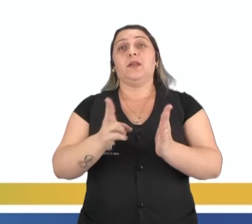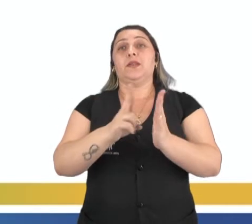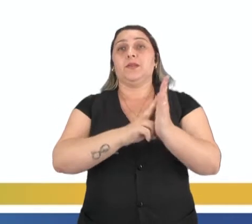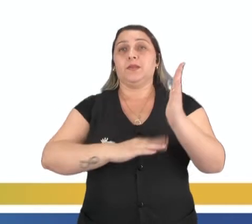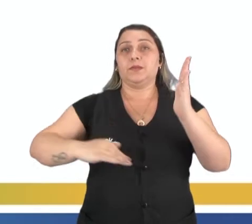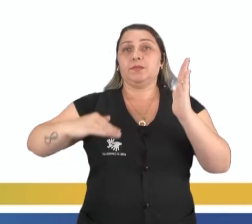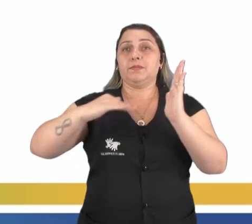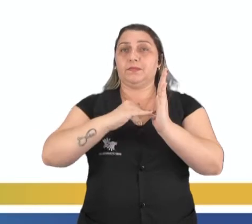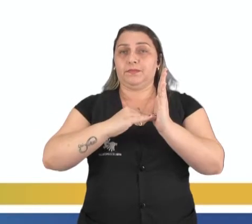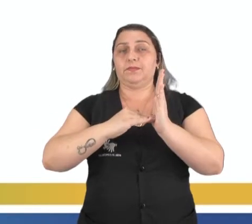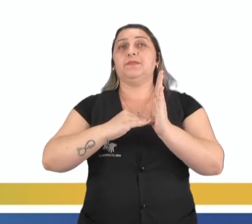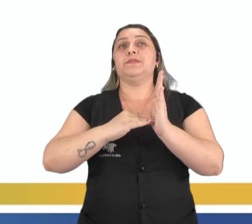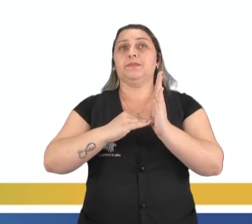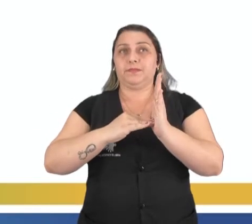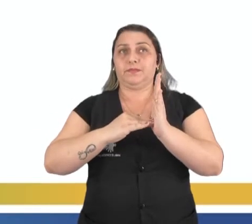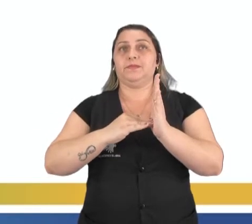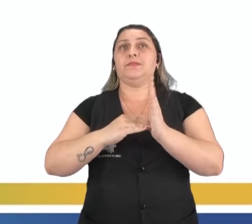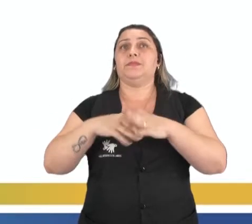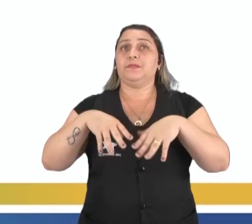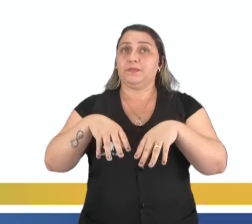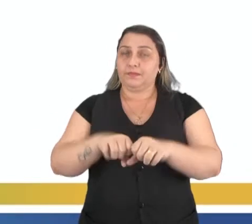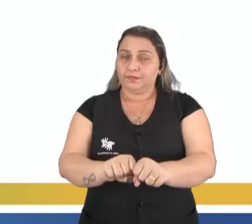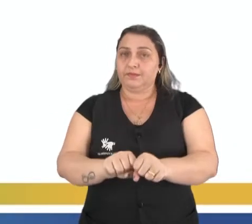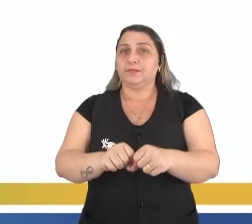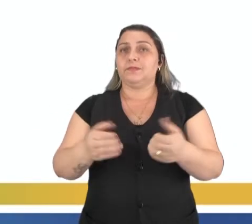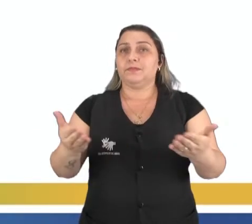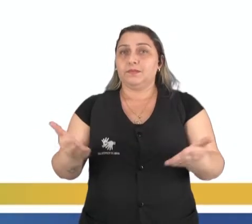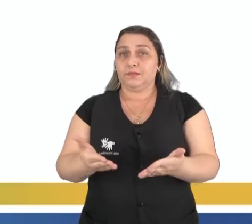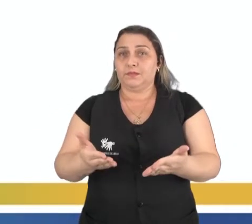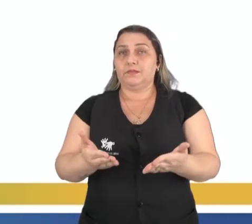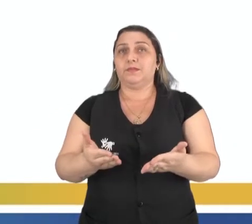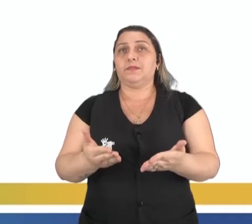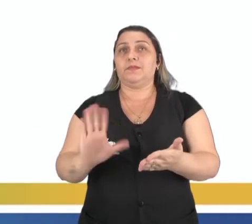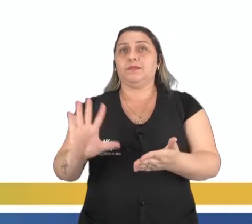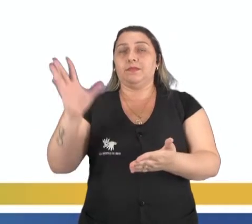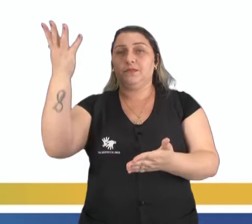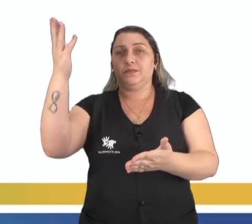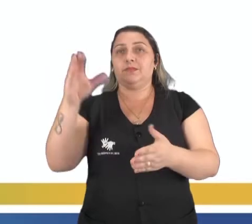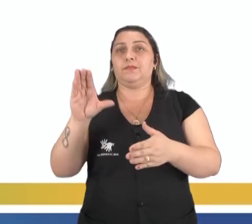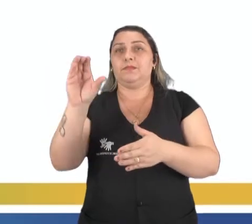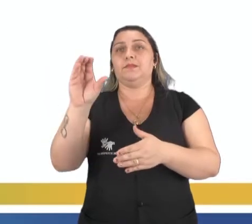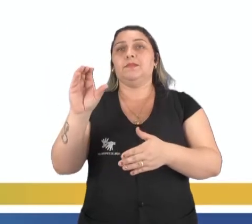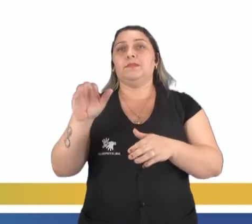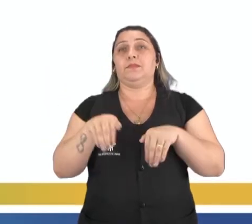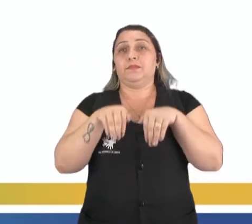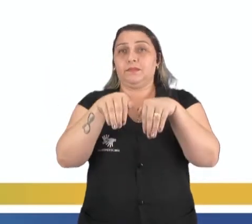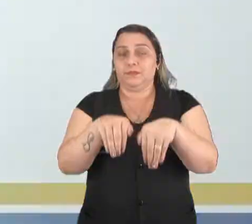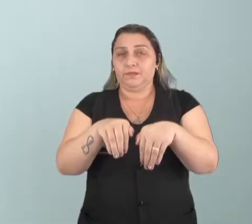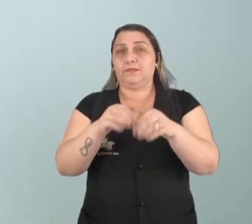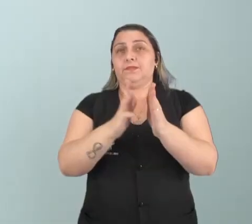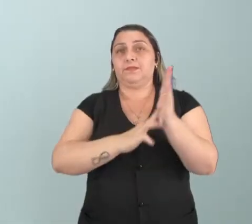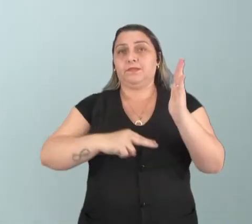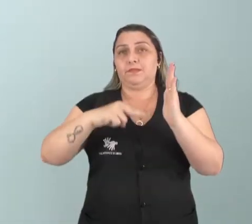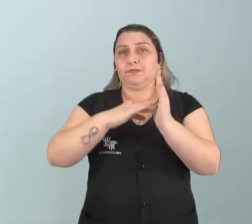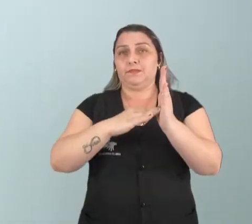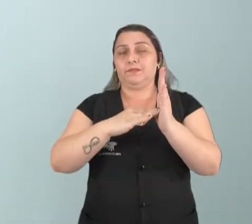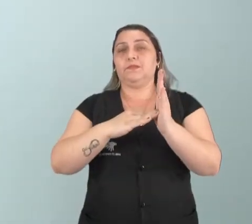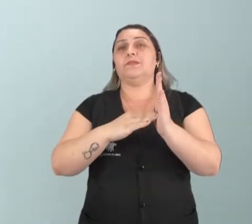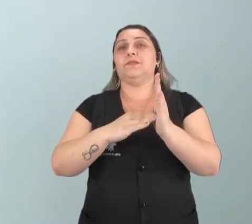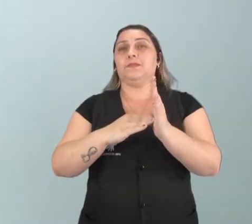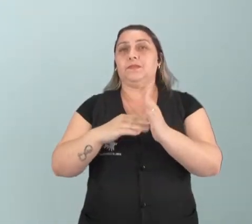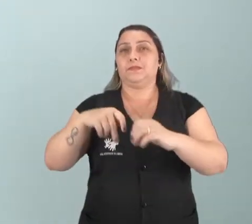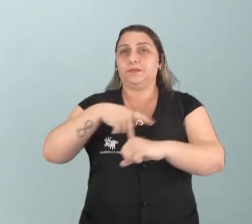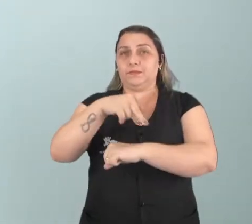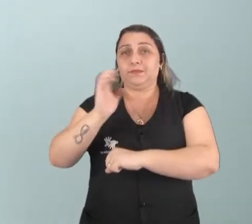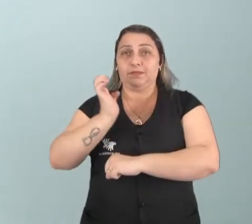entramos no assunto Nova Zelândia, que assim como acontece com a Austrália aqui, na região da Oceania, é um